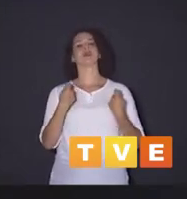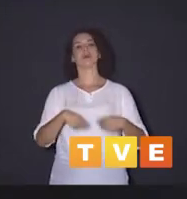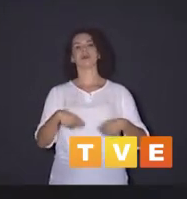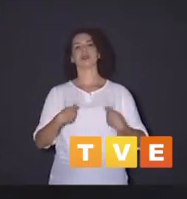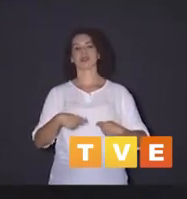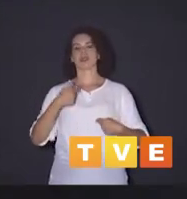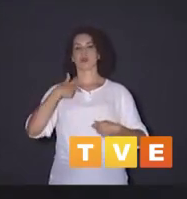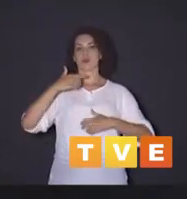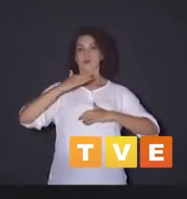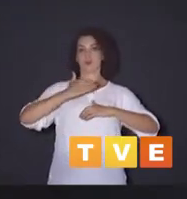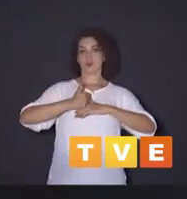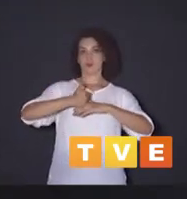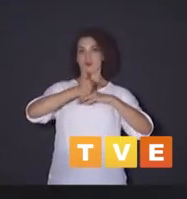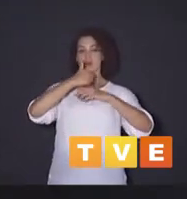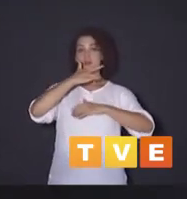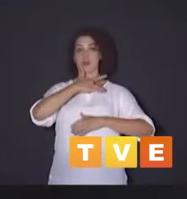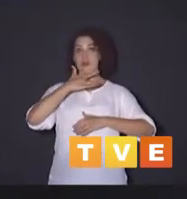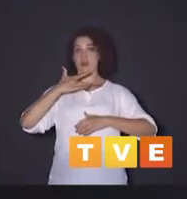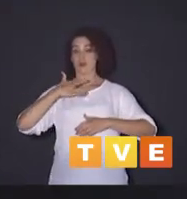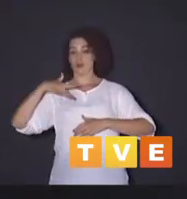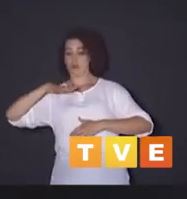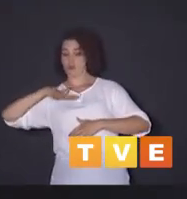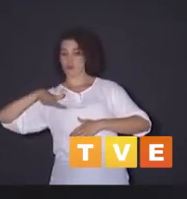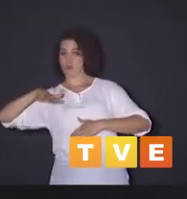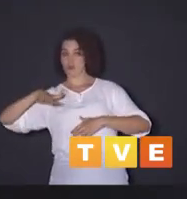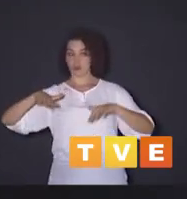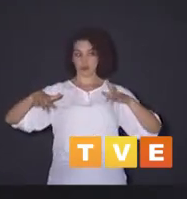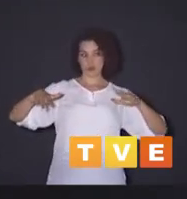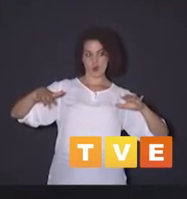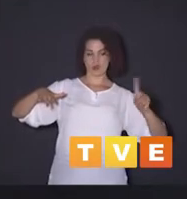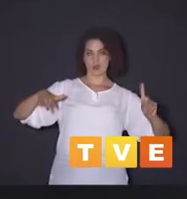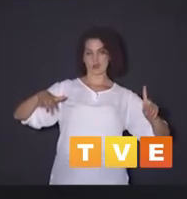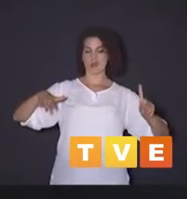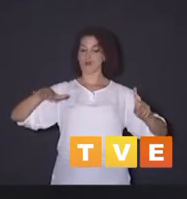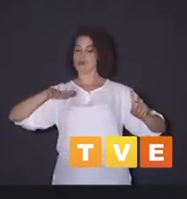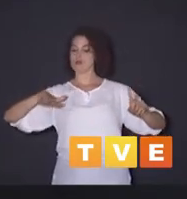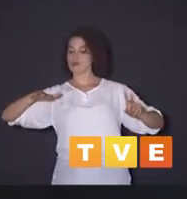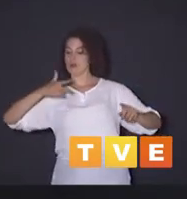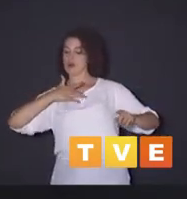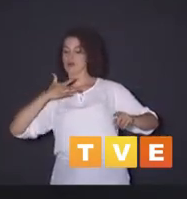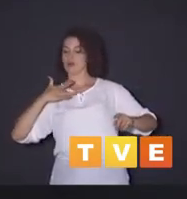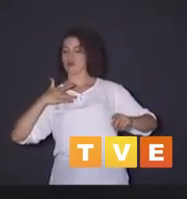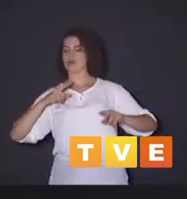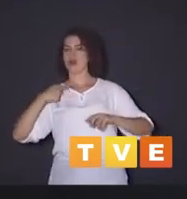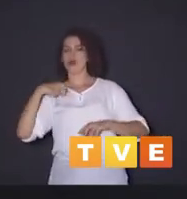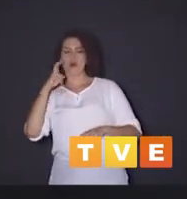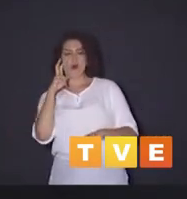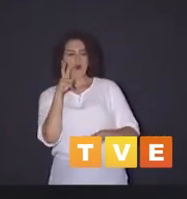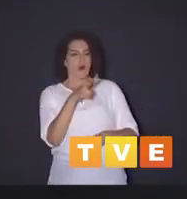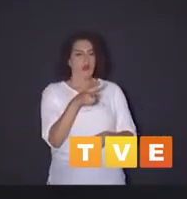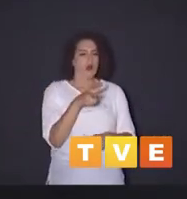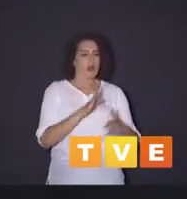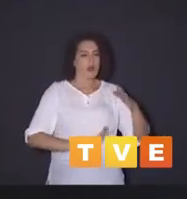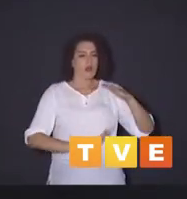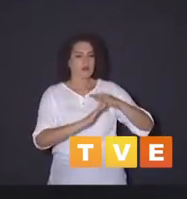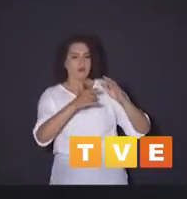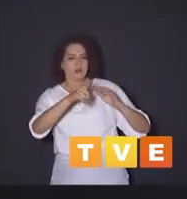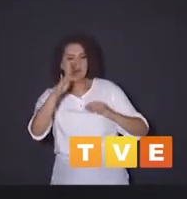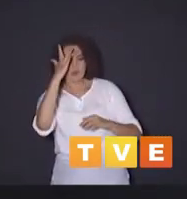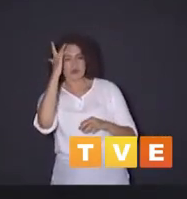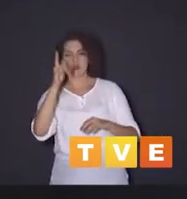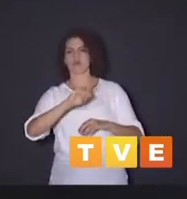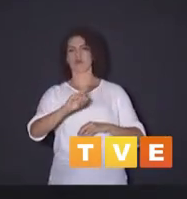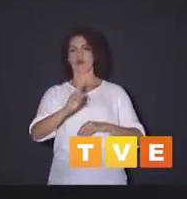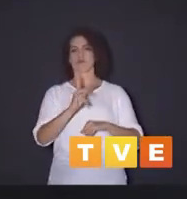da área de saúde e não da área de doença é não olhar as limitações dos outros mas buscar as potencialidades de cada